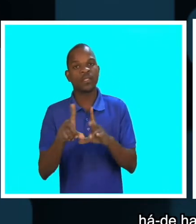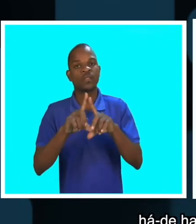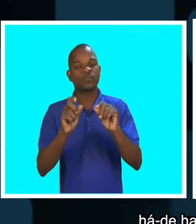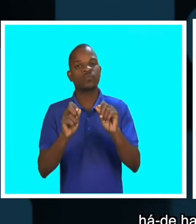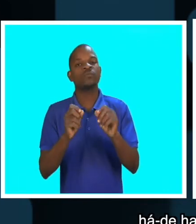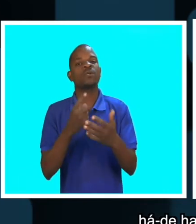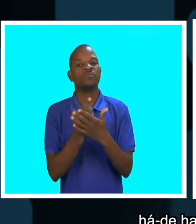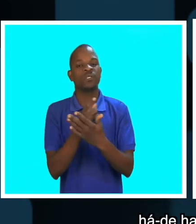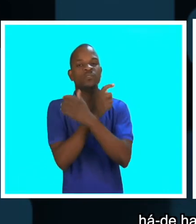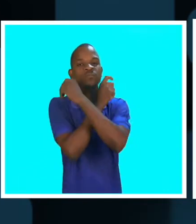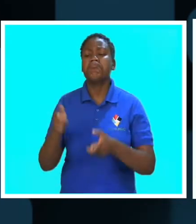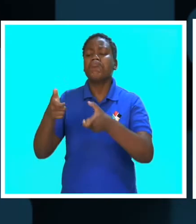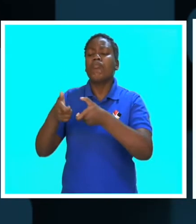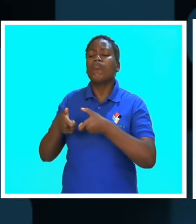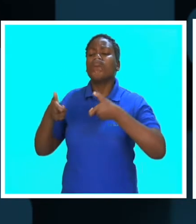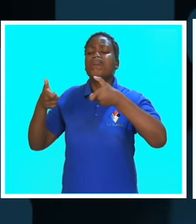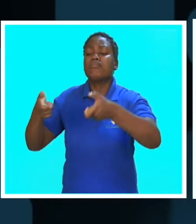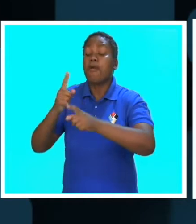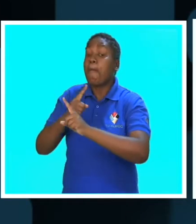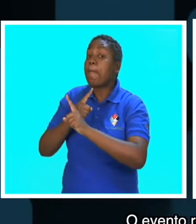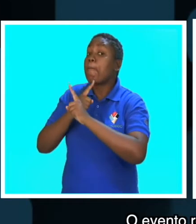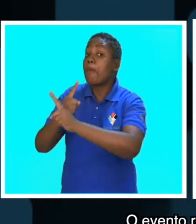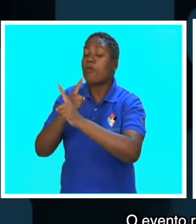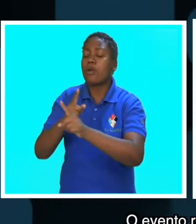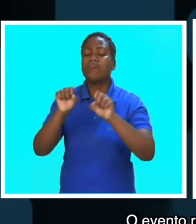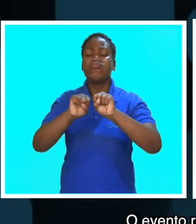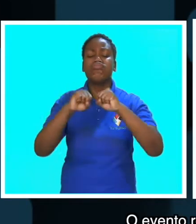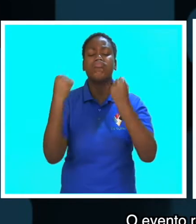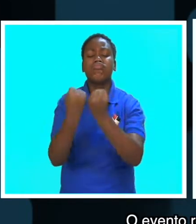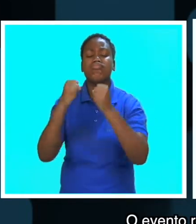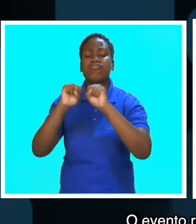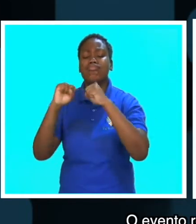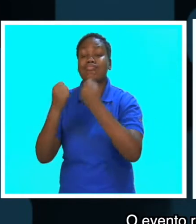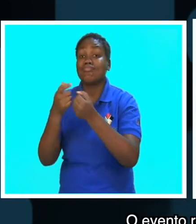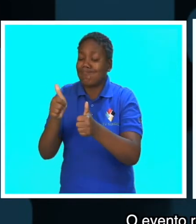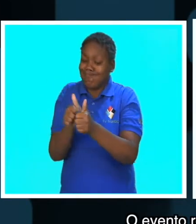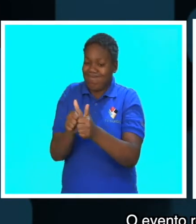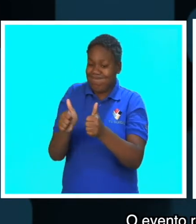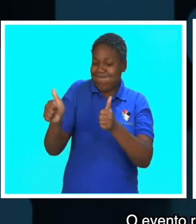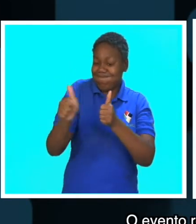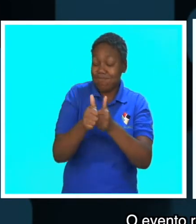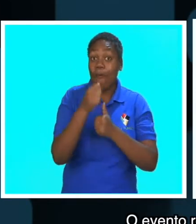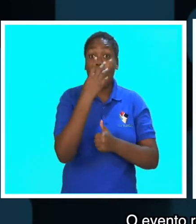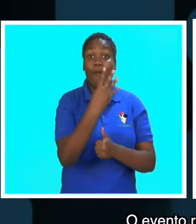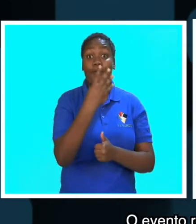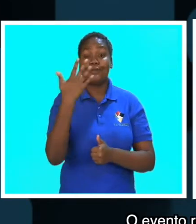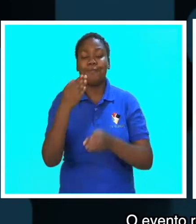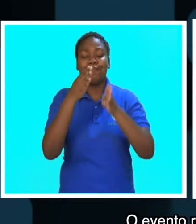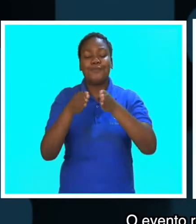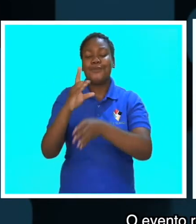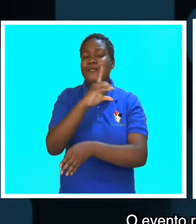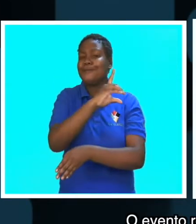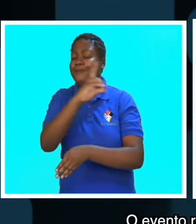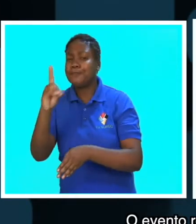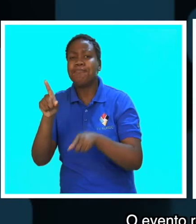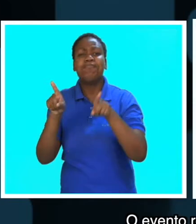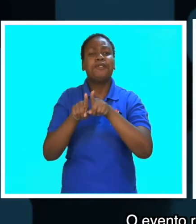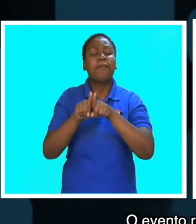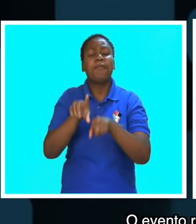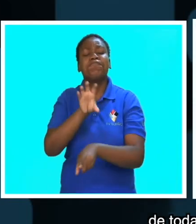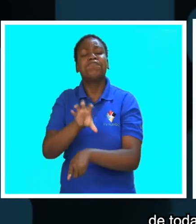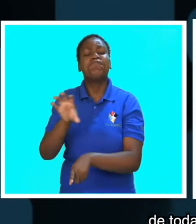será penalizado. O evento reuniu 45 representantes de associações de